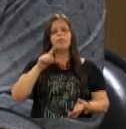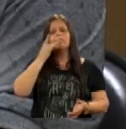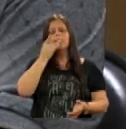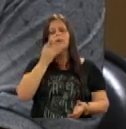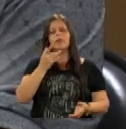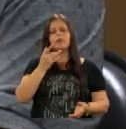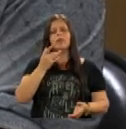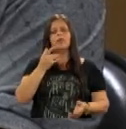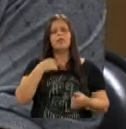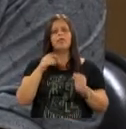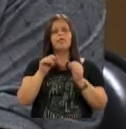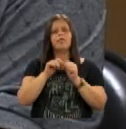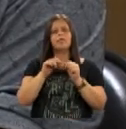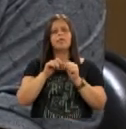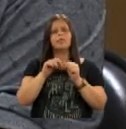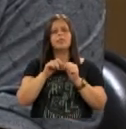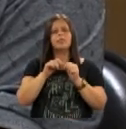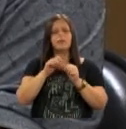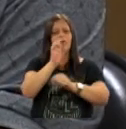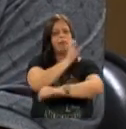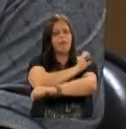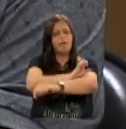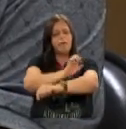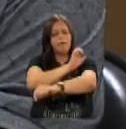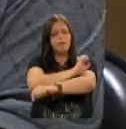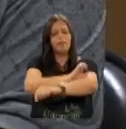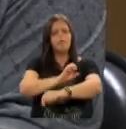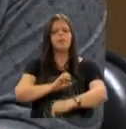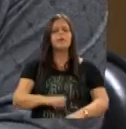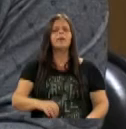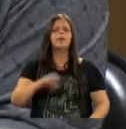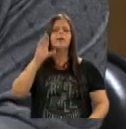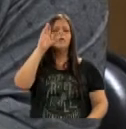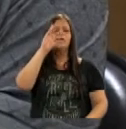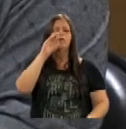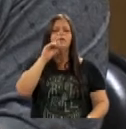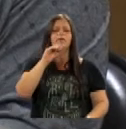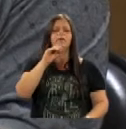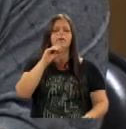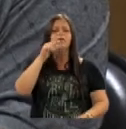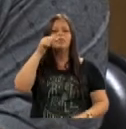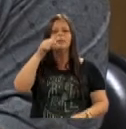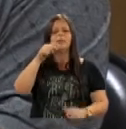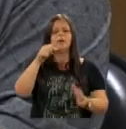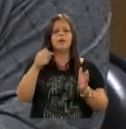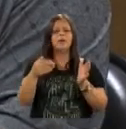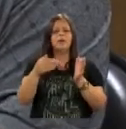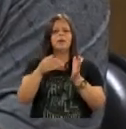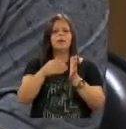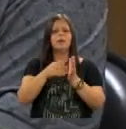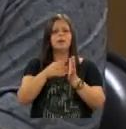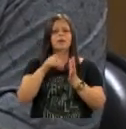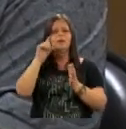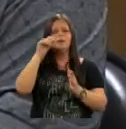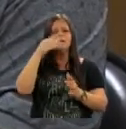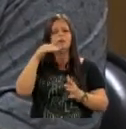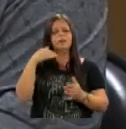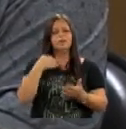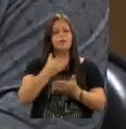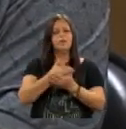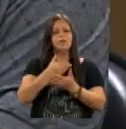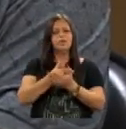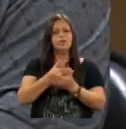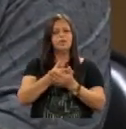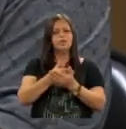de tati eu fazia no estágio e depois te noite ó taccetti ans às